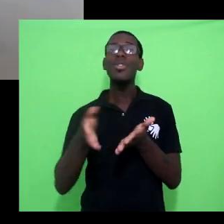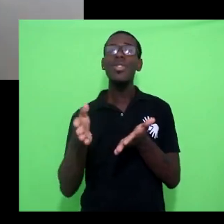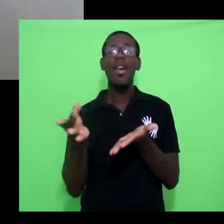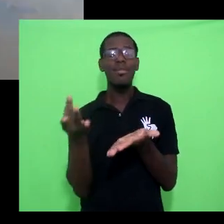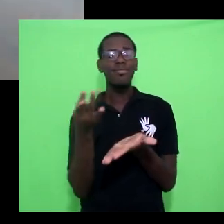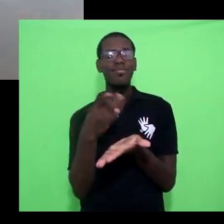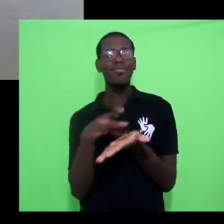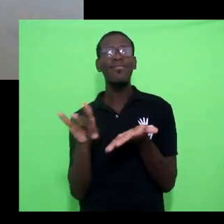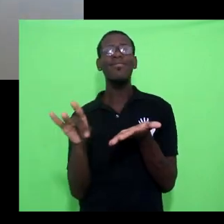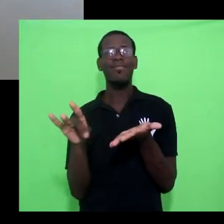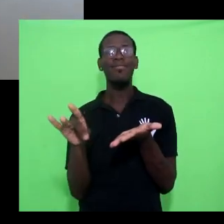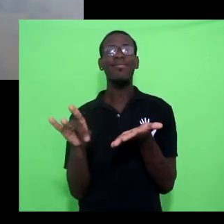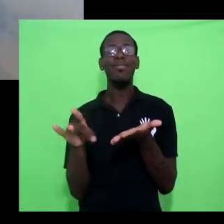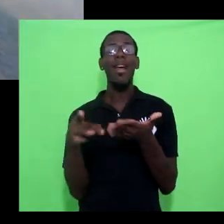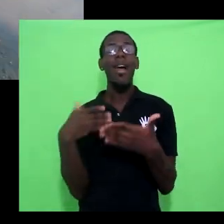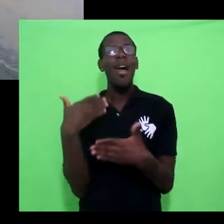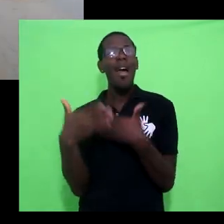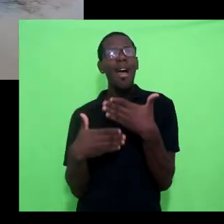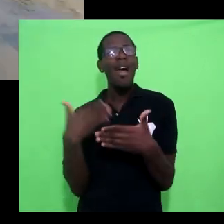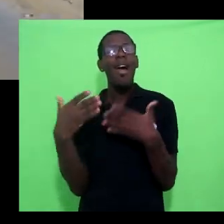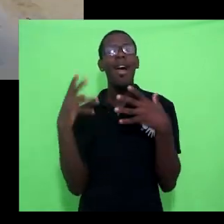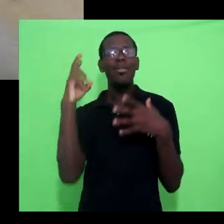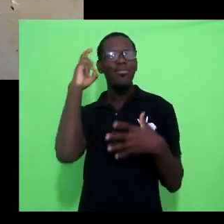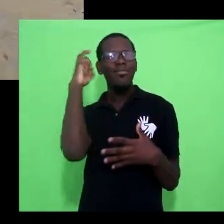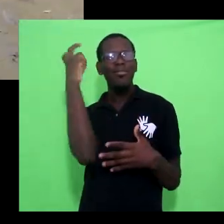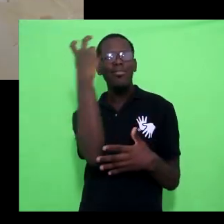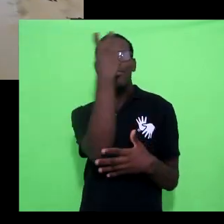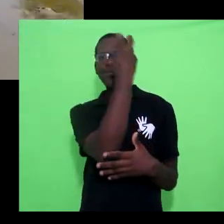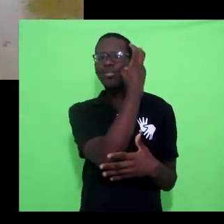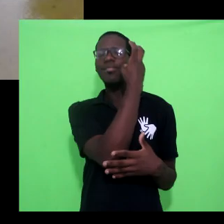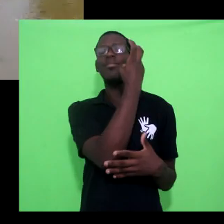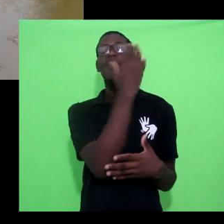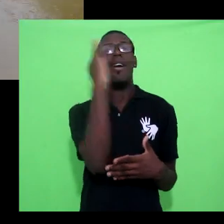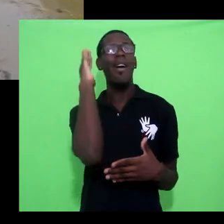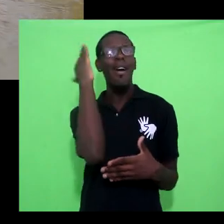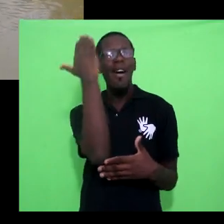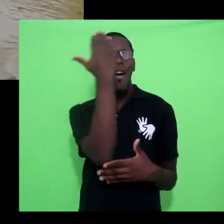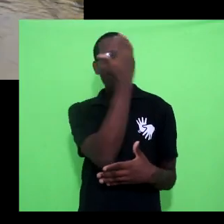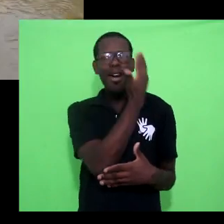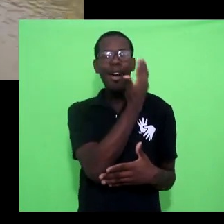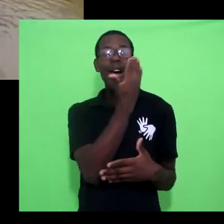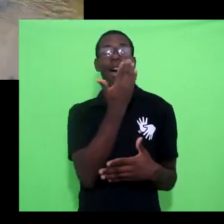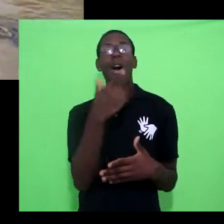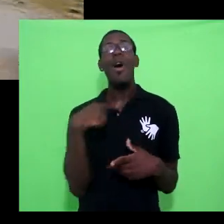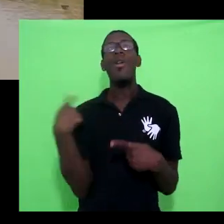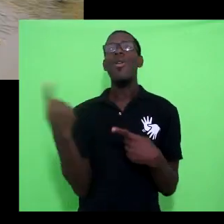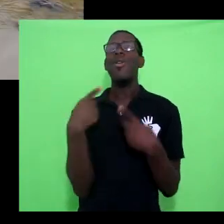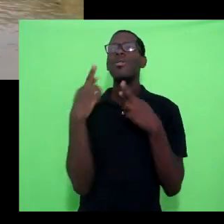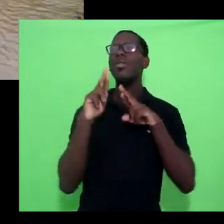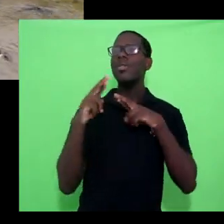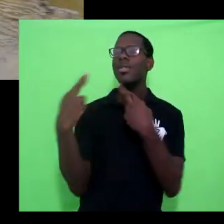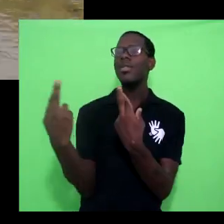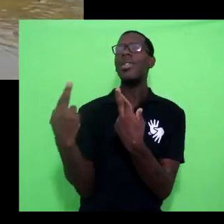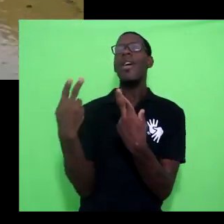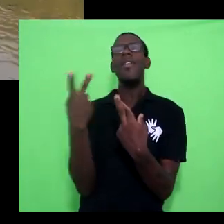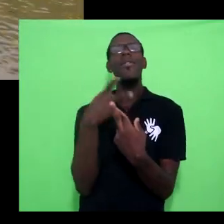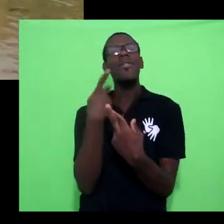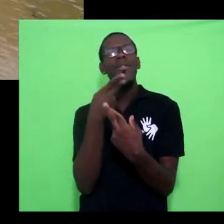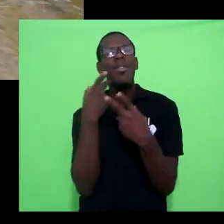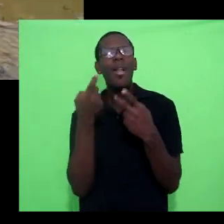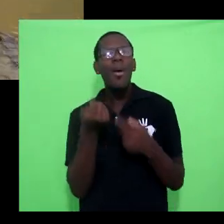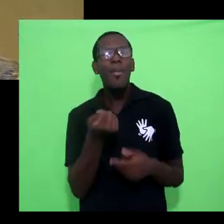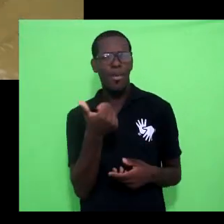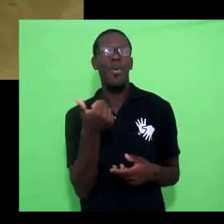registros acadêmicos. A nossa maior expectativa hoje é falar um pouco com o seu Zanon